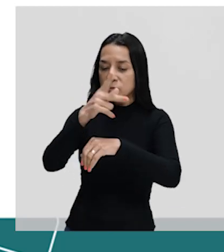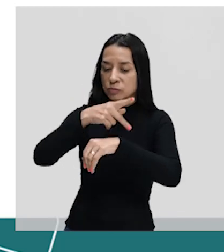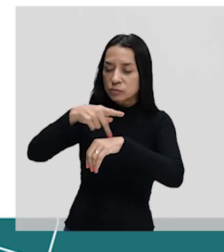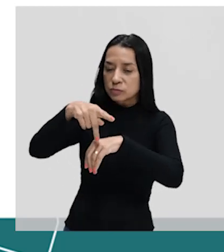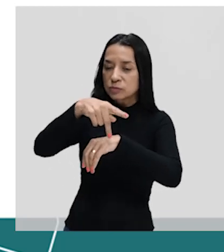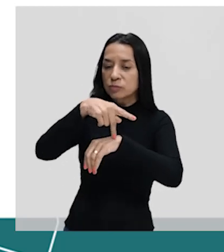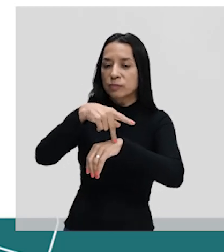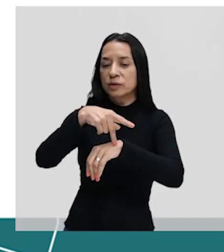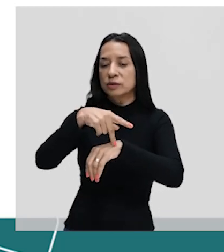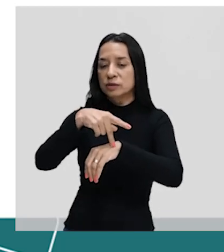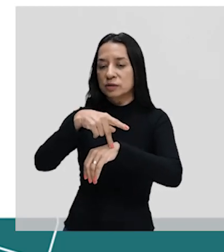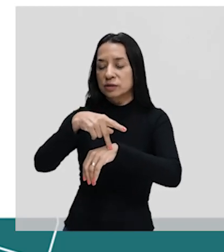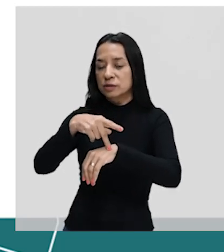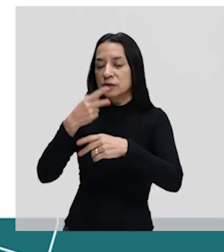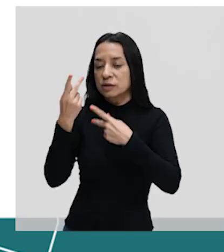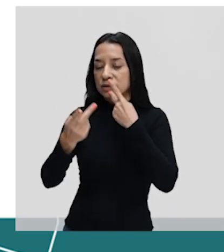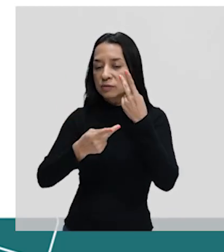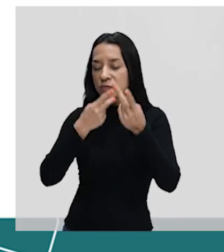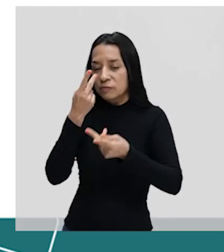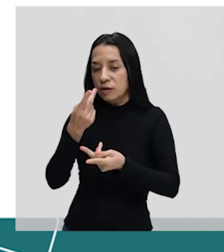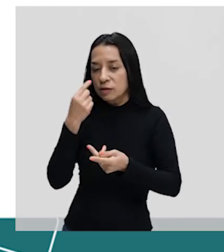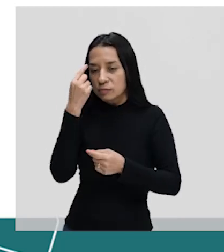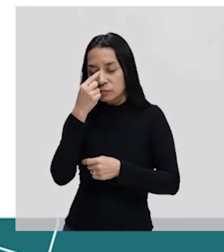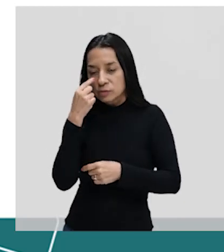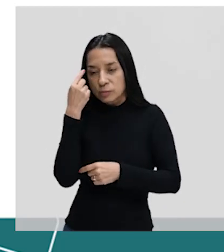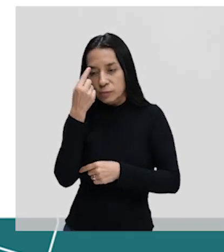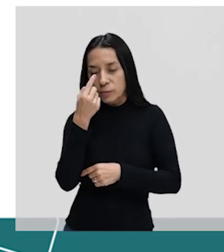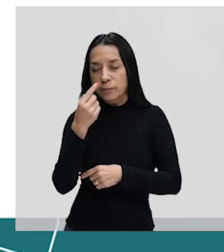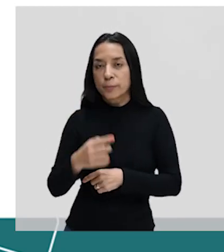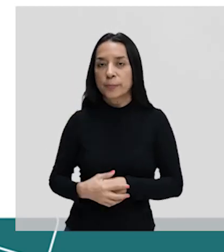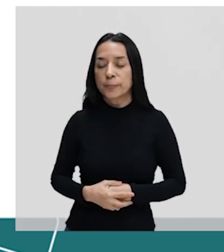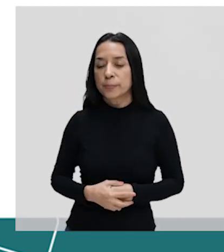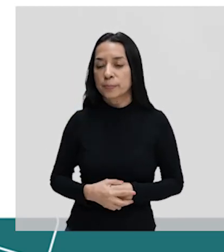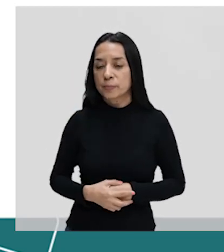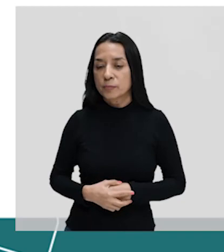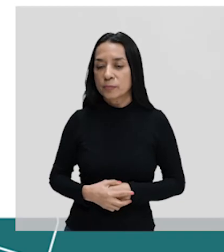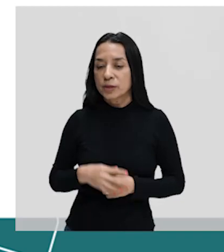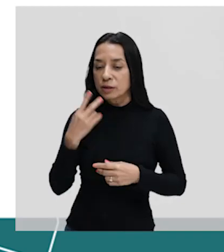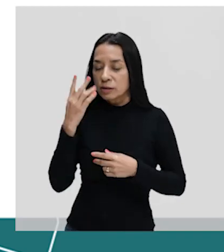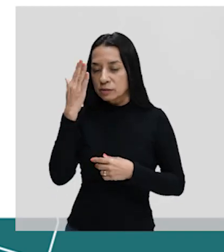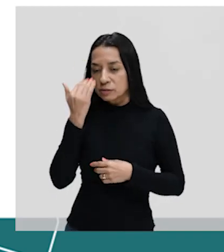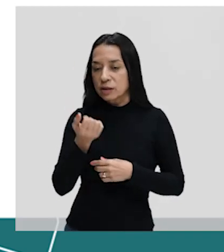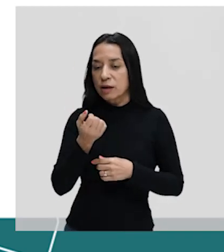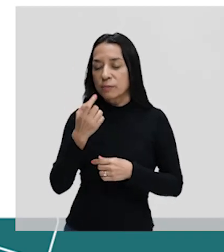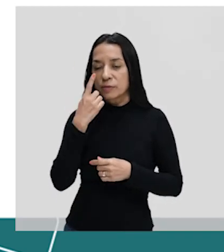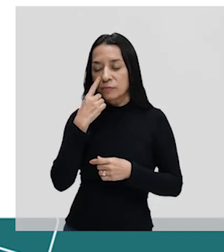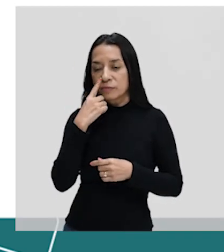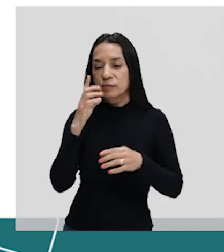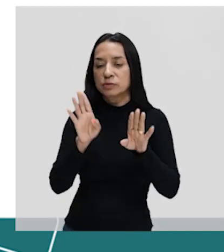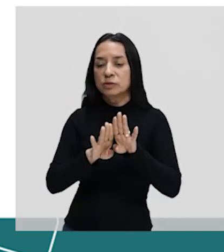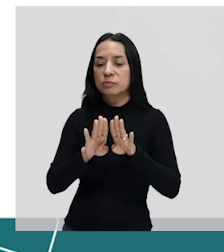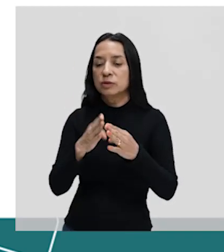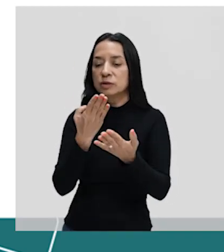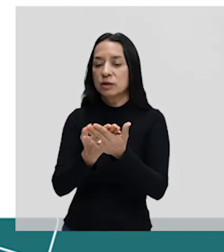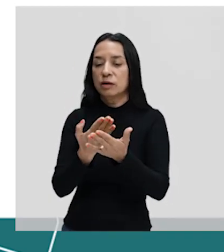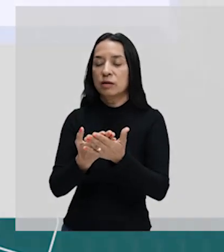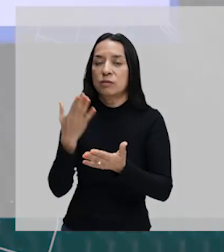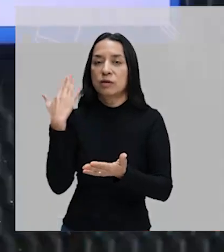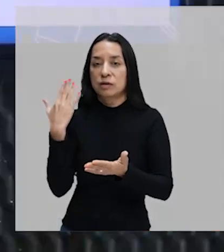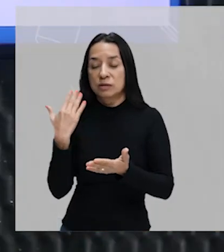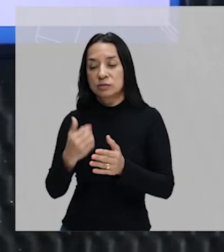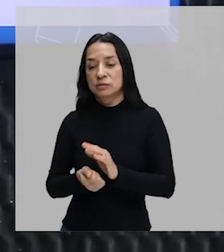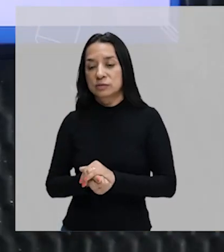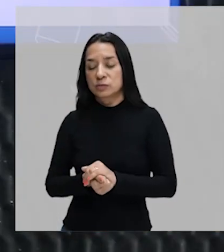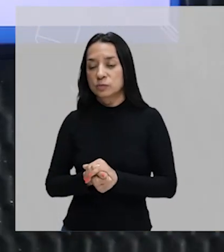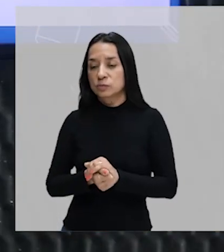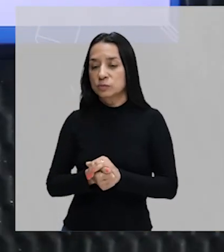países que são hispanohablantes, países que falam o espanhol. Vocês sabem, nós já vimos também numa aula anterior